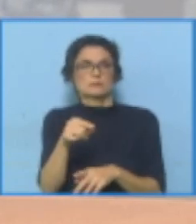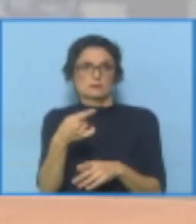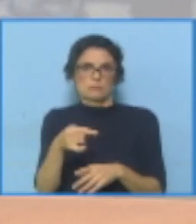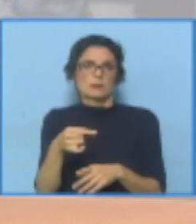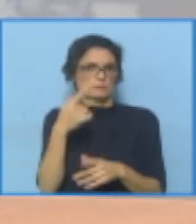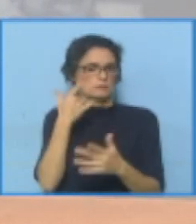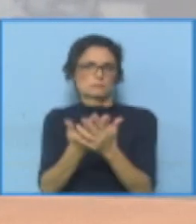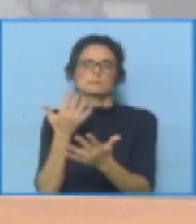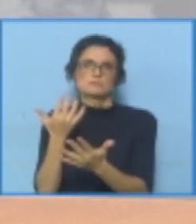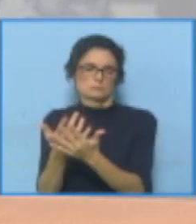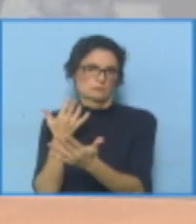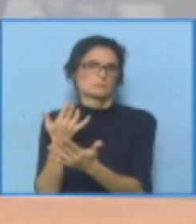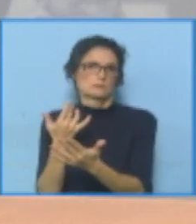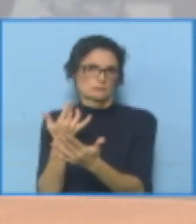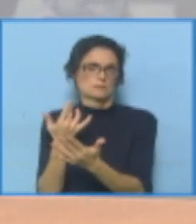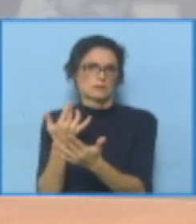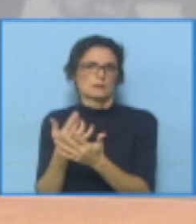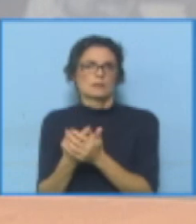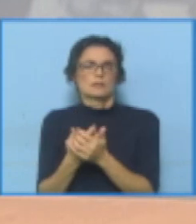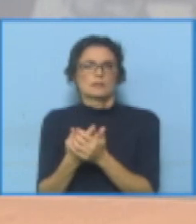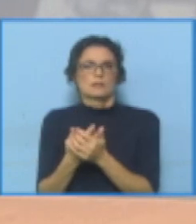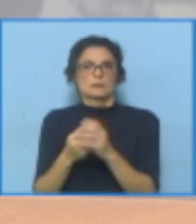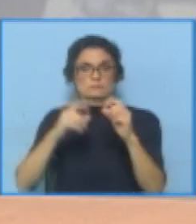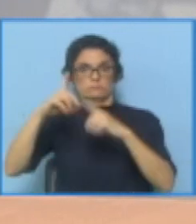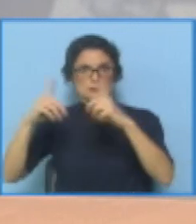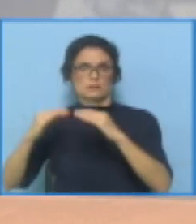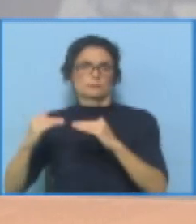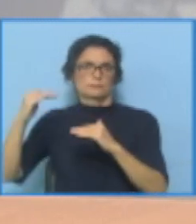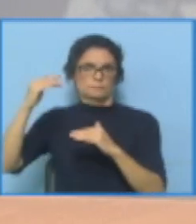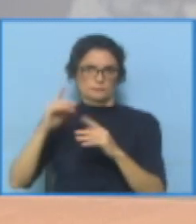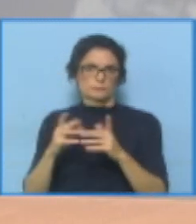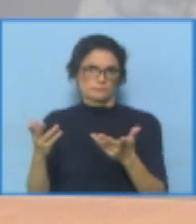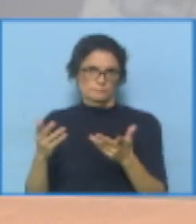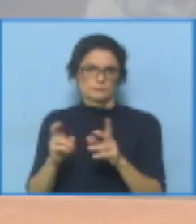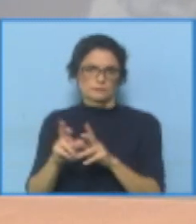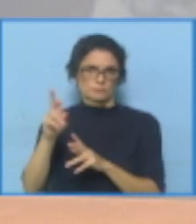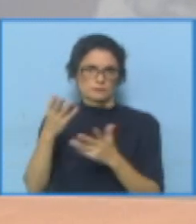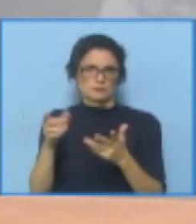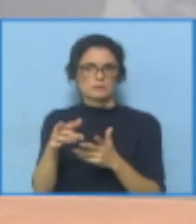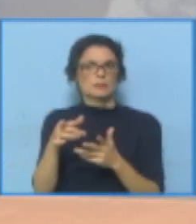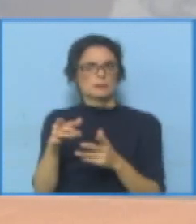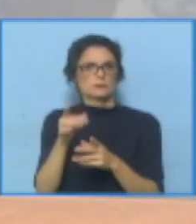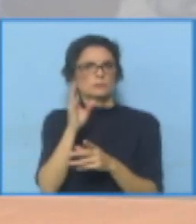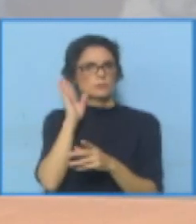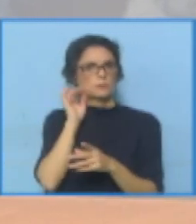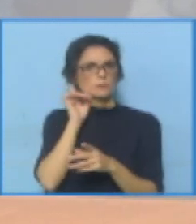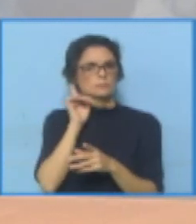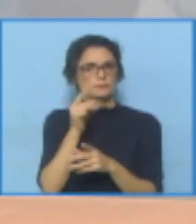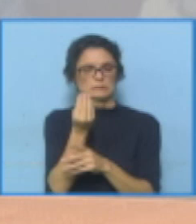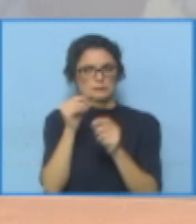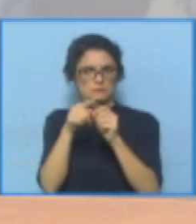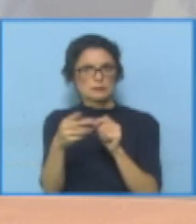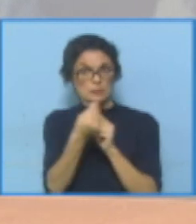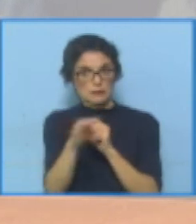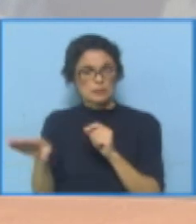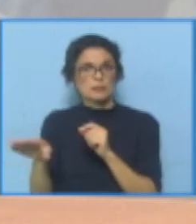é algo que aconteça de forma pontual. E para que as crianças possam também estar despertas para esta realidade, elas têm que